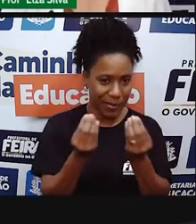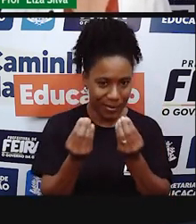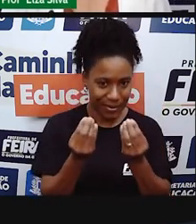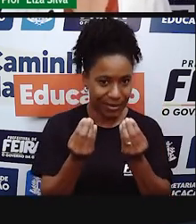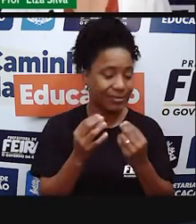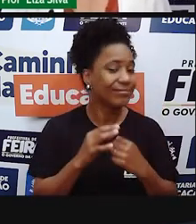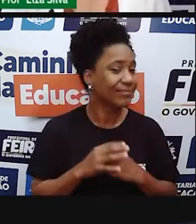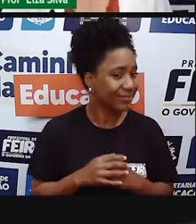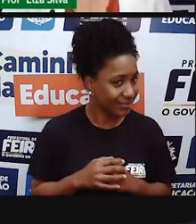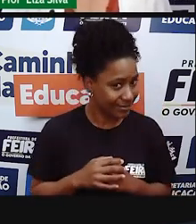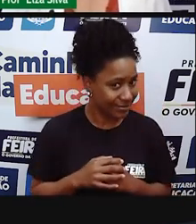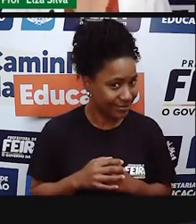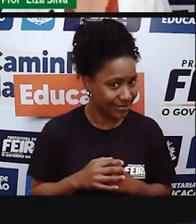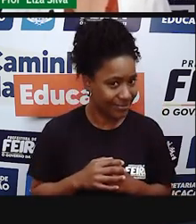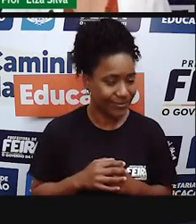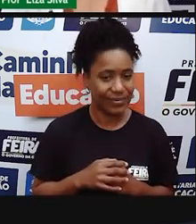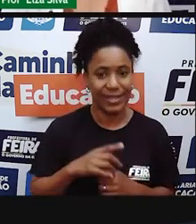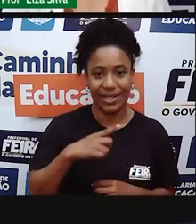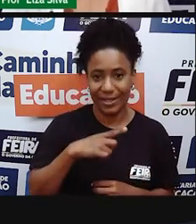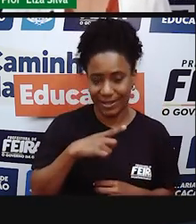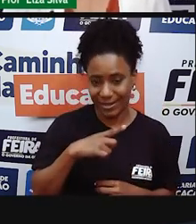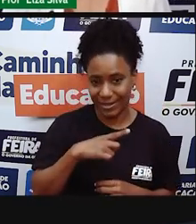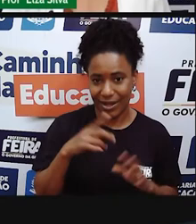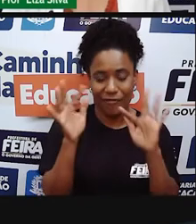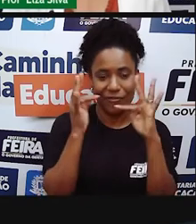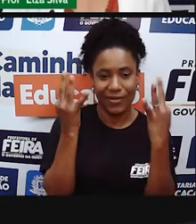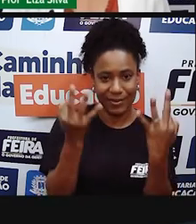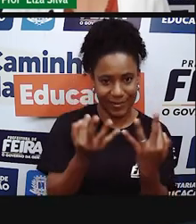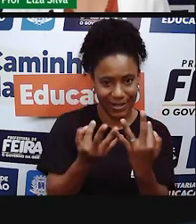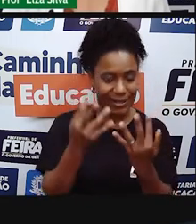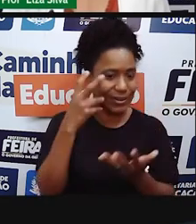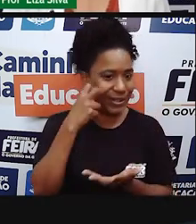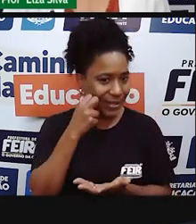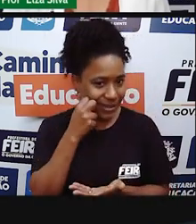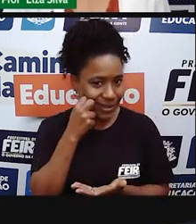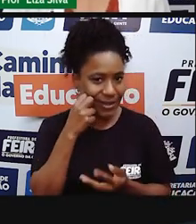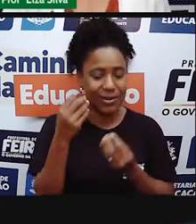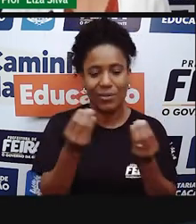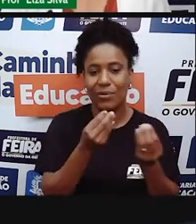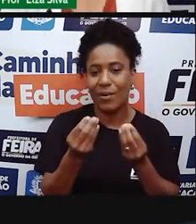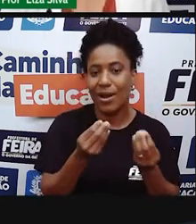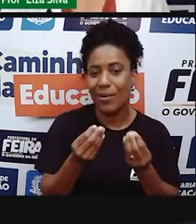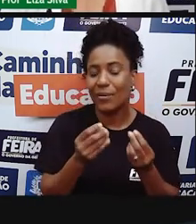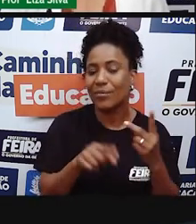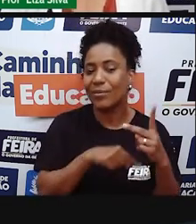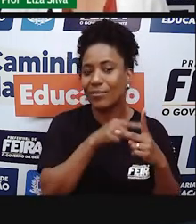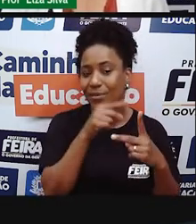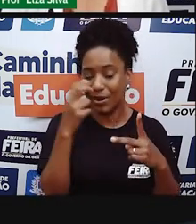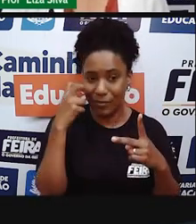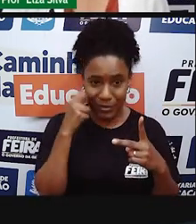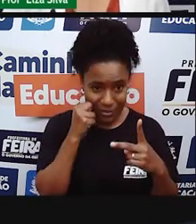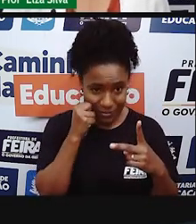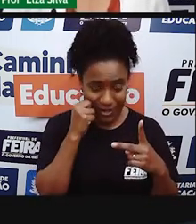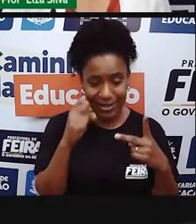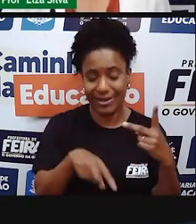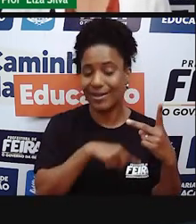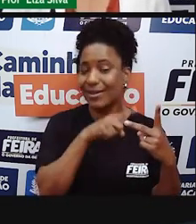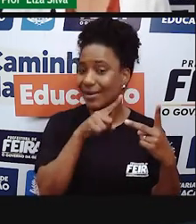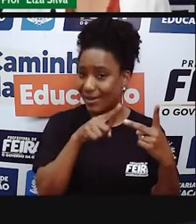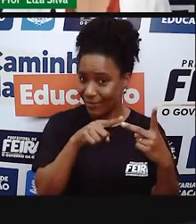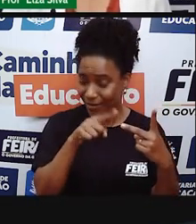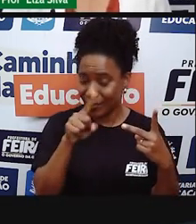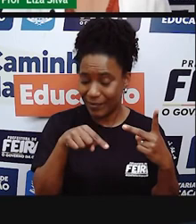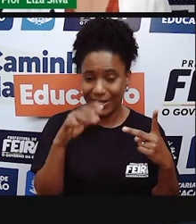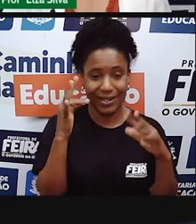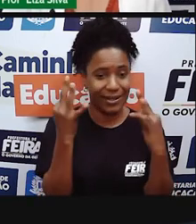family, it's an immediate family, or it's an extended family. Então, é uma família adotiva, é